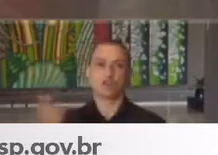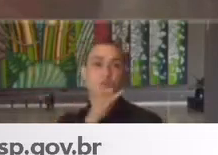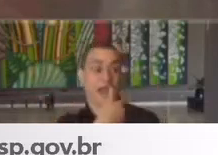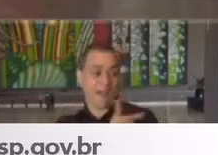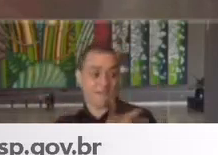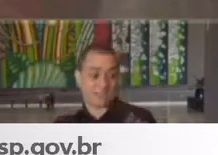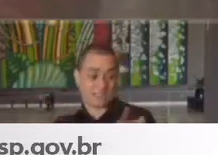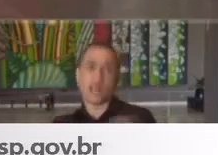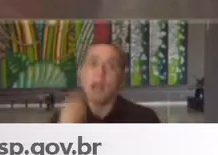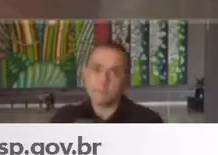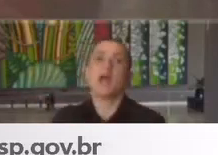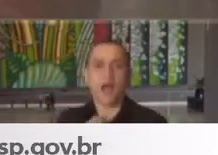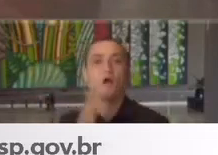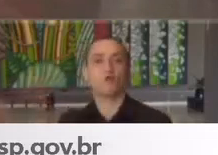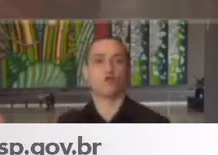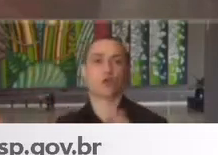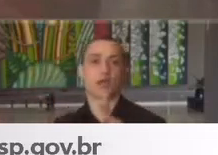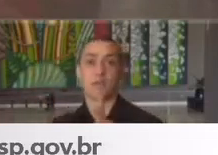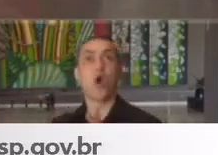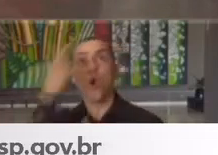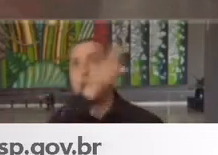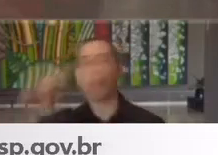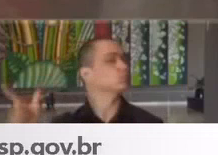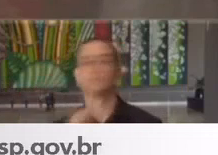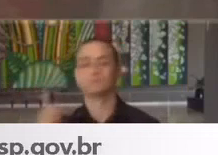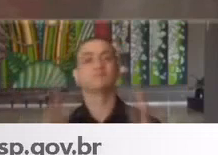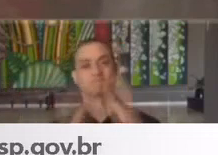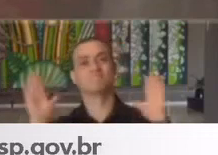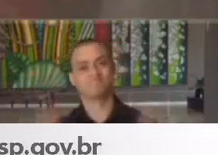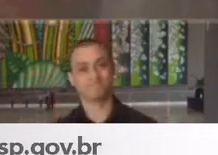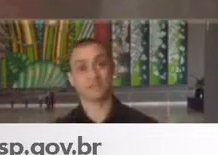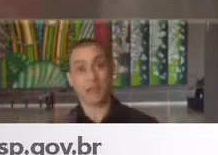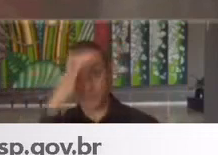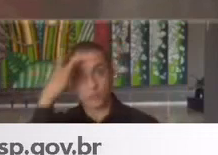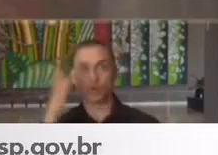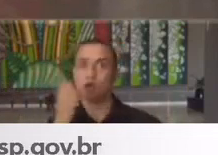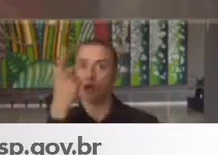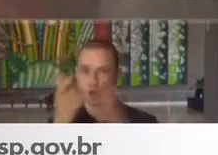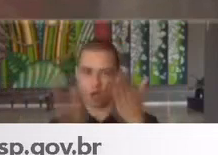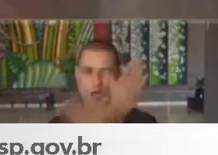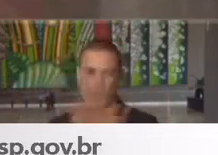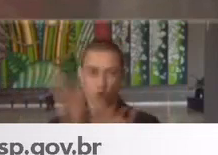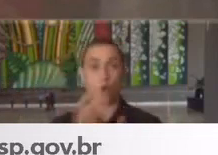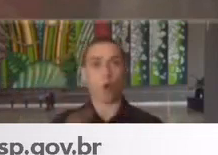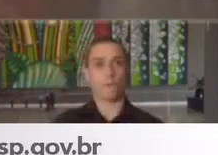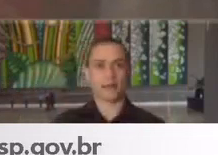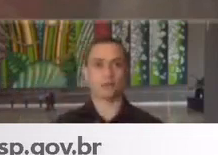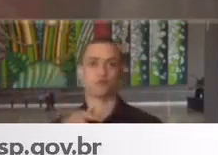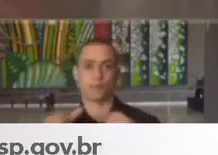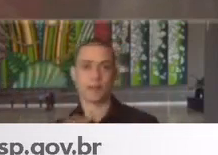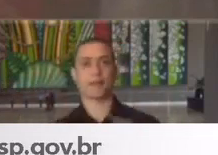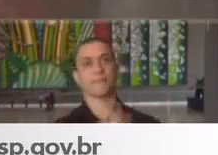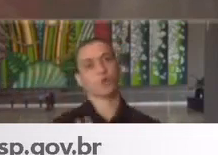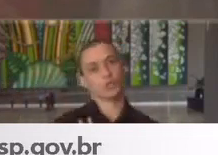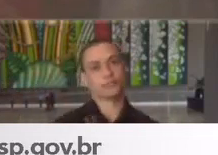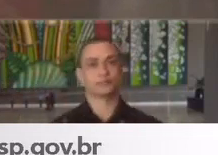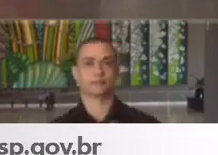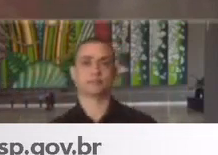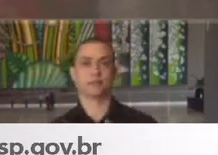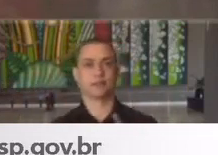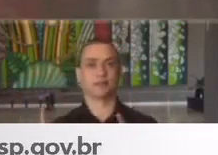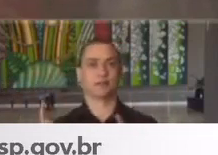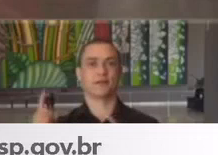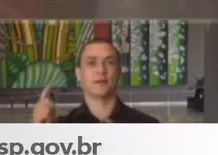pública a partir de hoje. Fora disso, e daqueles que têm a obrigação, como segurança pública e saúde,